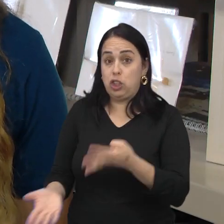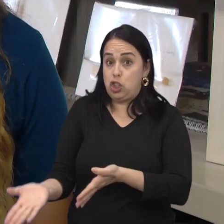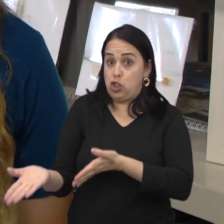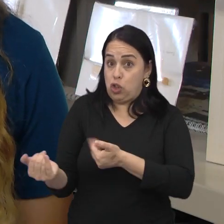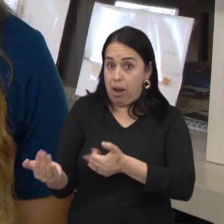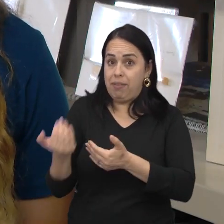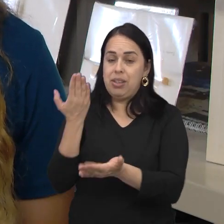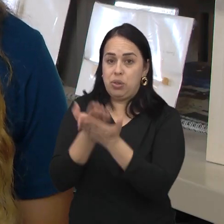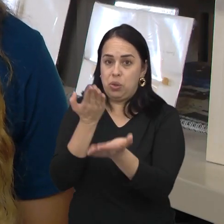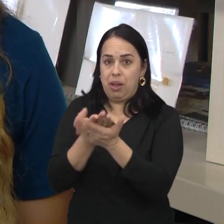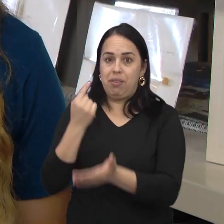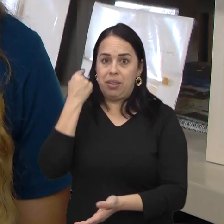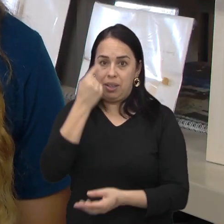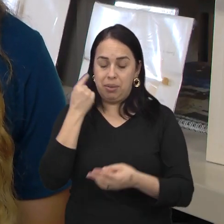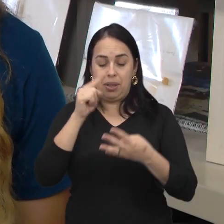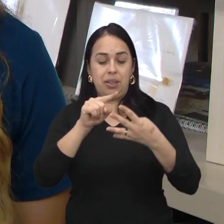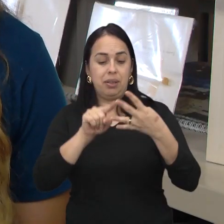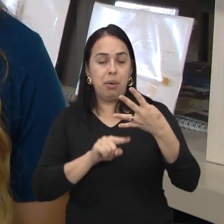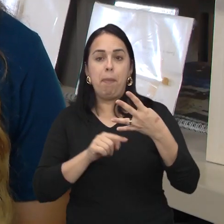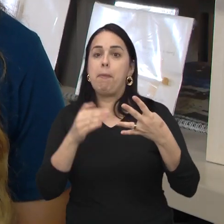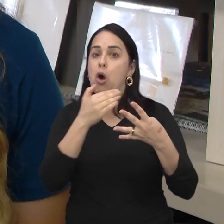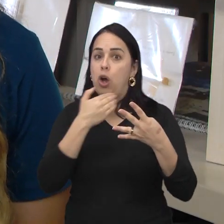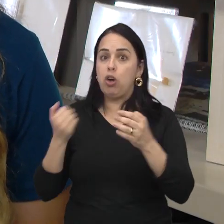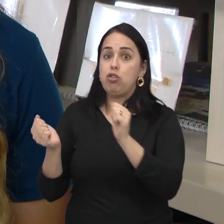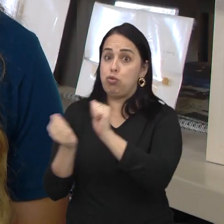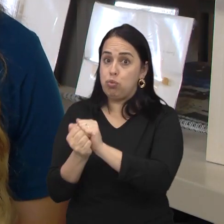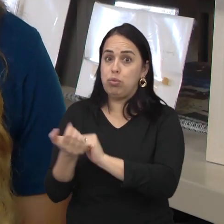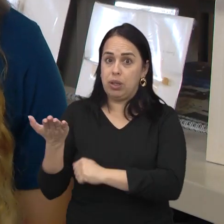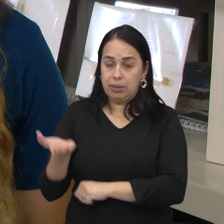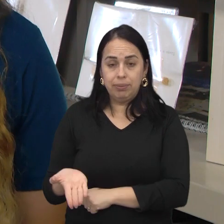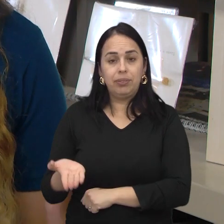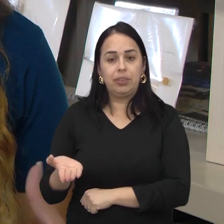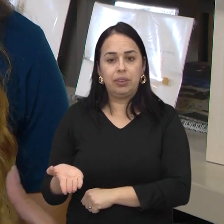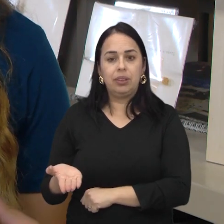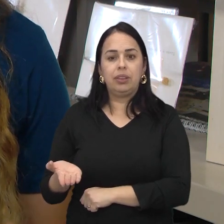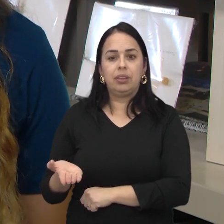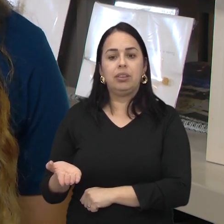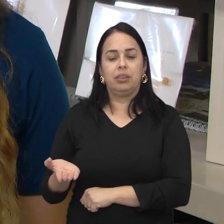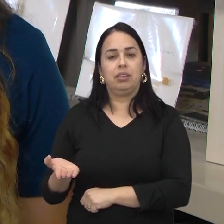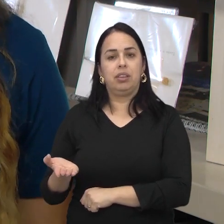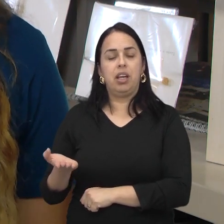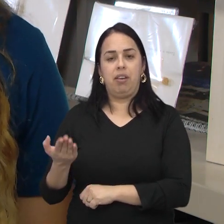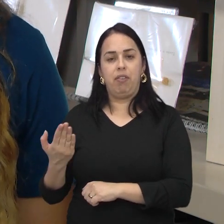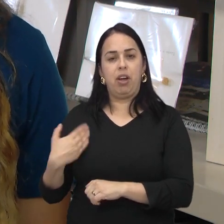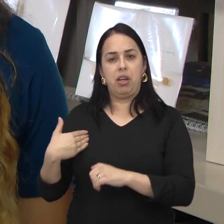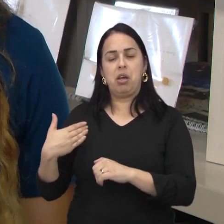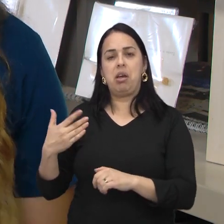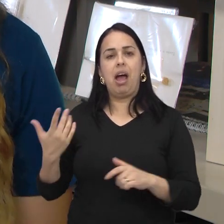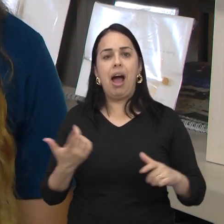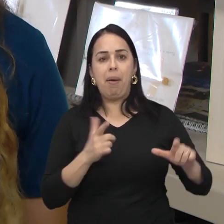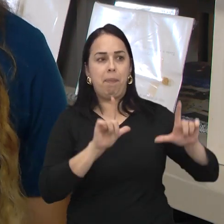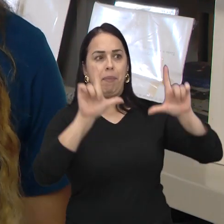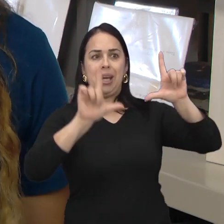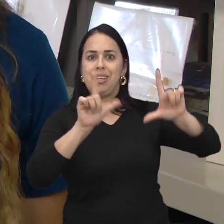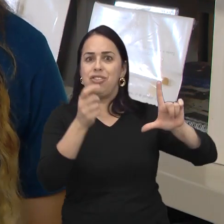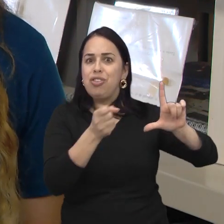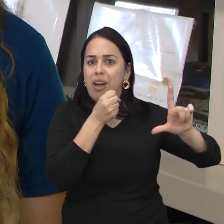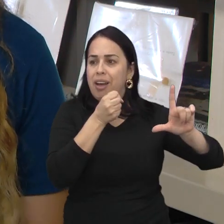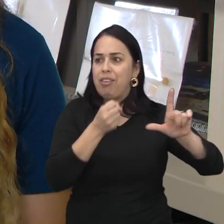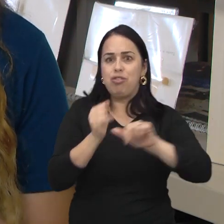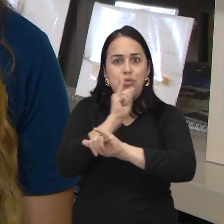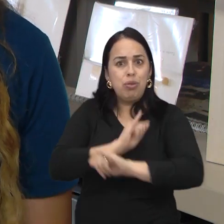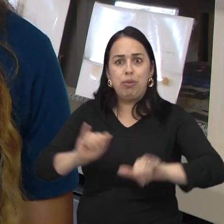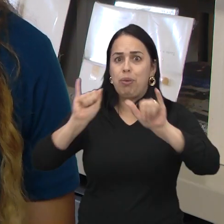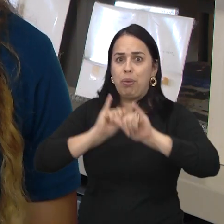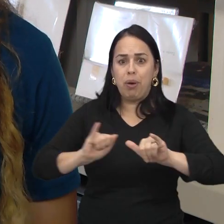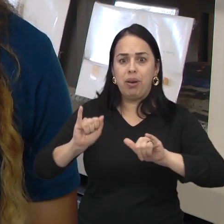ser estudante de Direito e os outros 3 que também morreram junto dele, tiveram uma posição de destaque, né, na mídia, por,